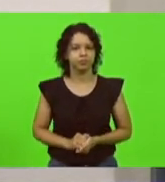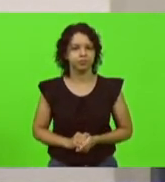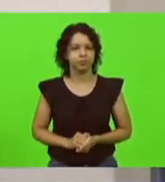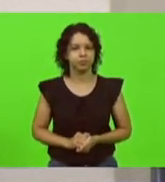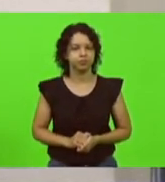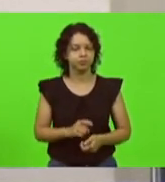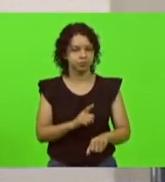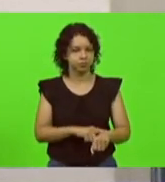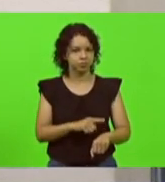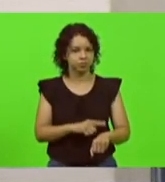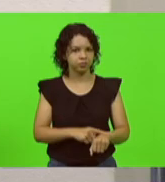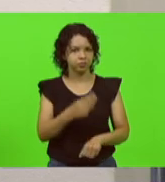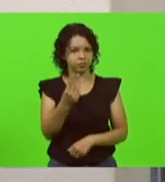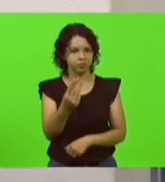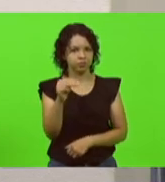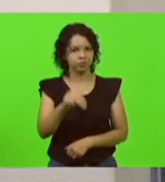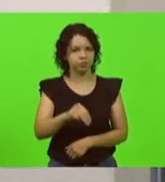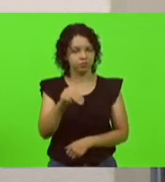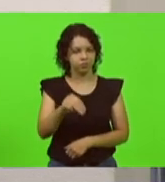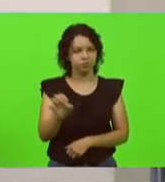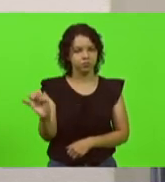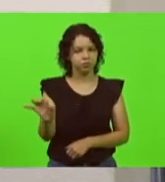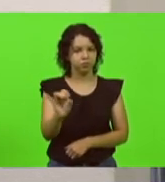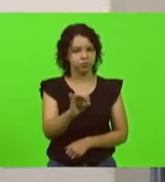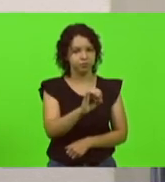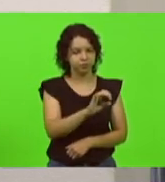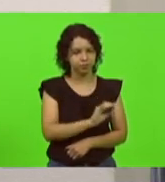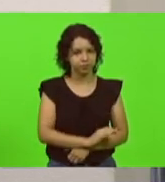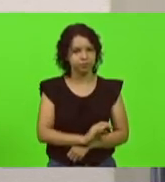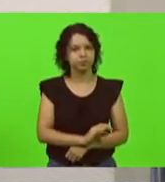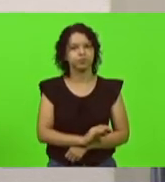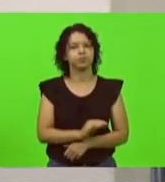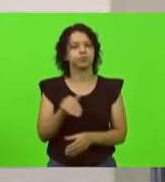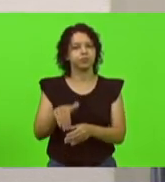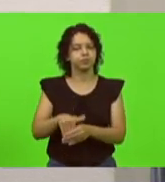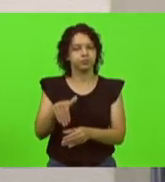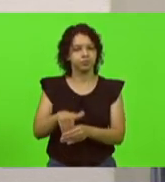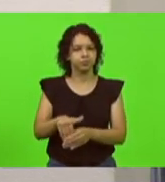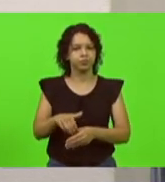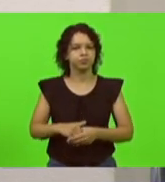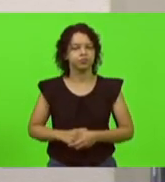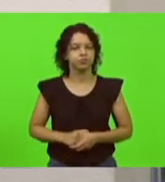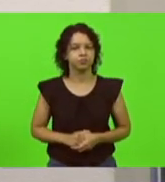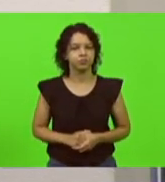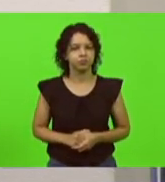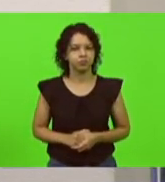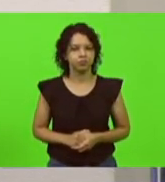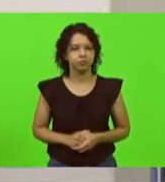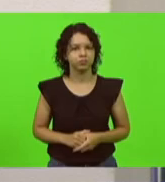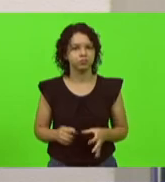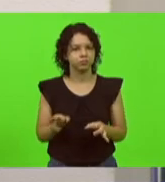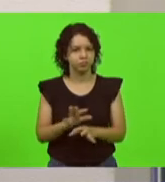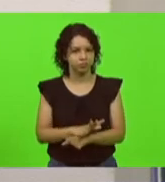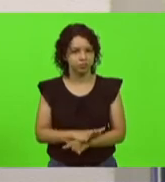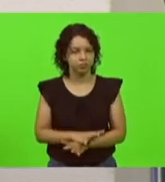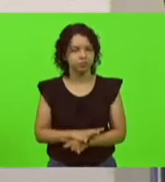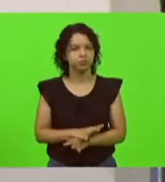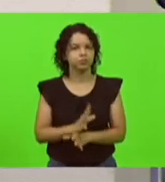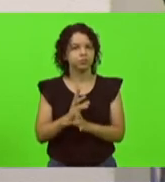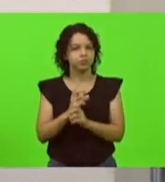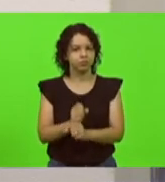o registro de candidatos ao cargo de primeiro vice-presidente da Assembleia Legislativa. Fim do prazo, foram